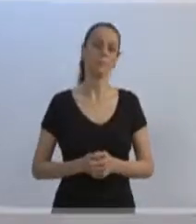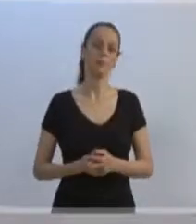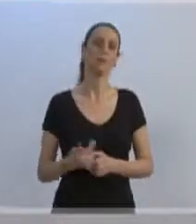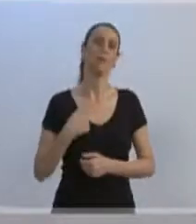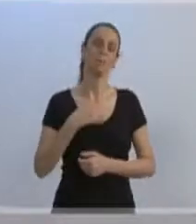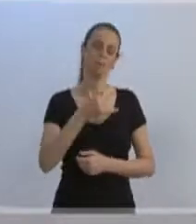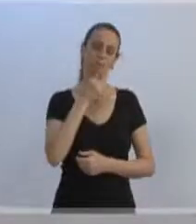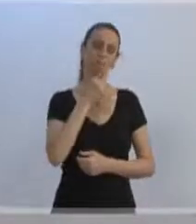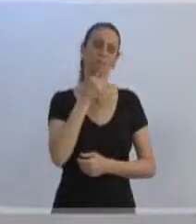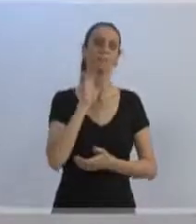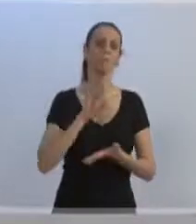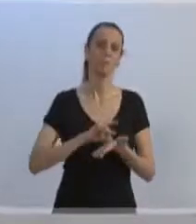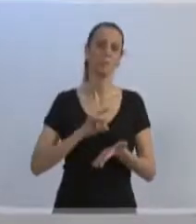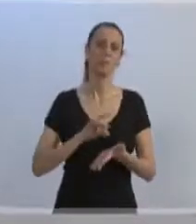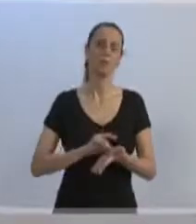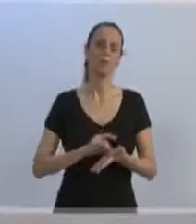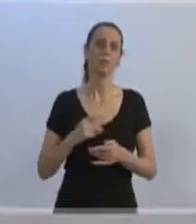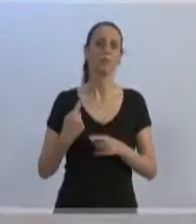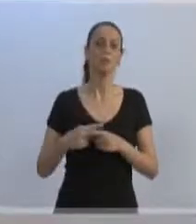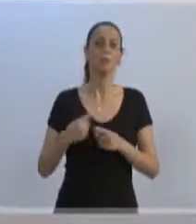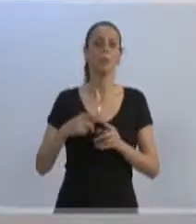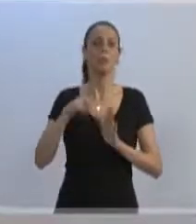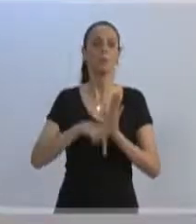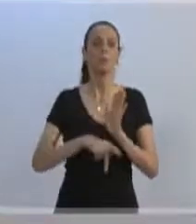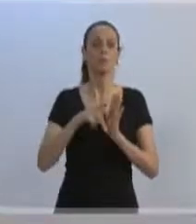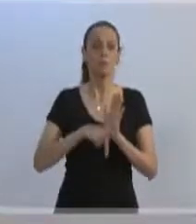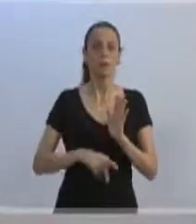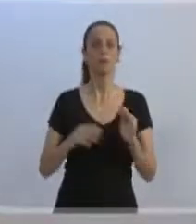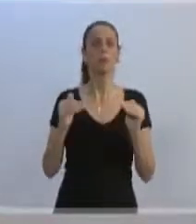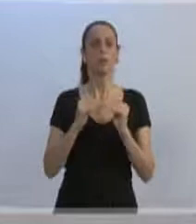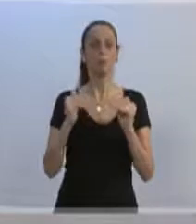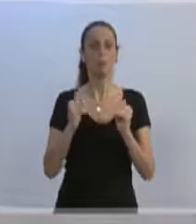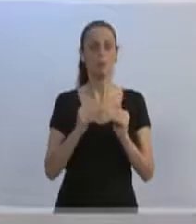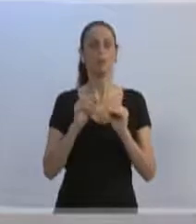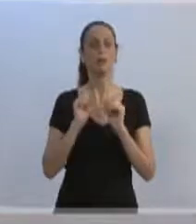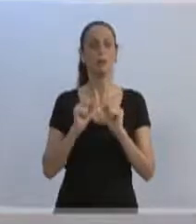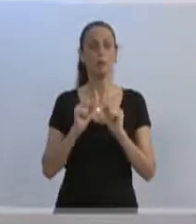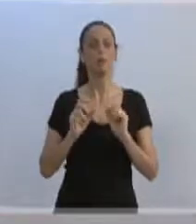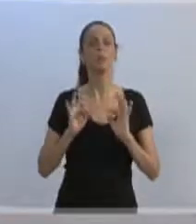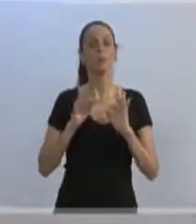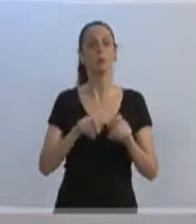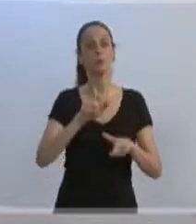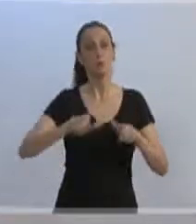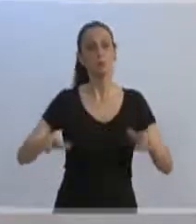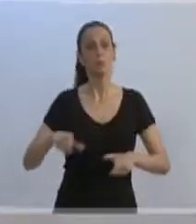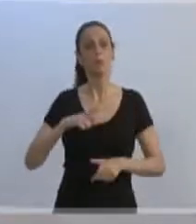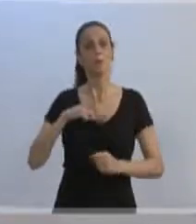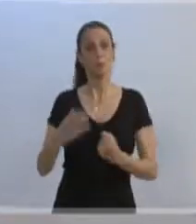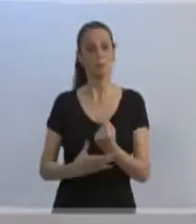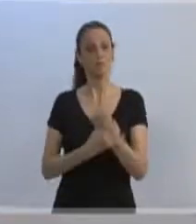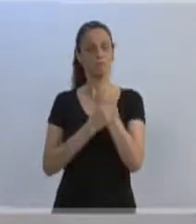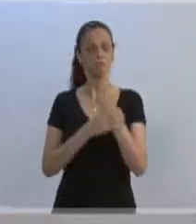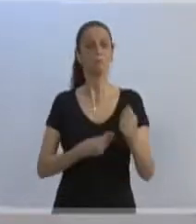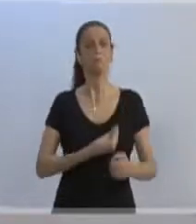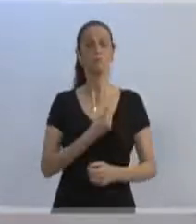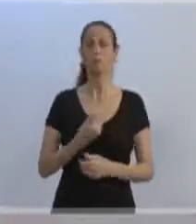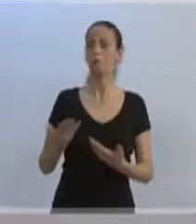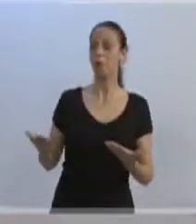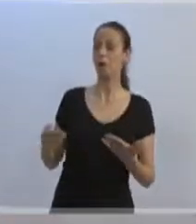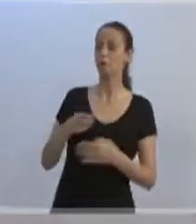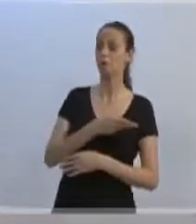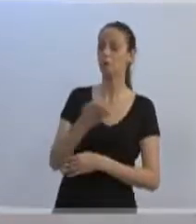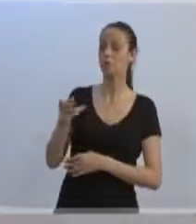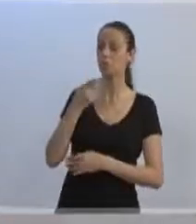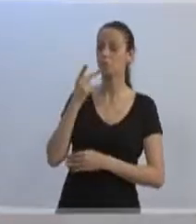triste certo o projeto que vem a calhar que vem beneficiar todo munícipe nesta casa e incondicional para fazer agora